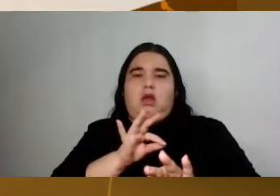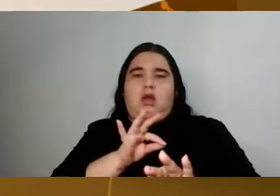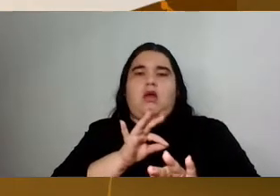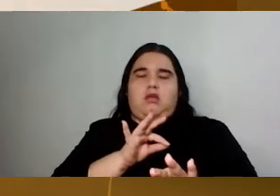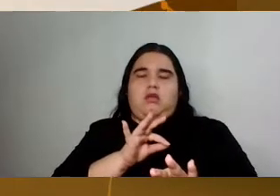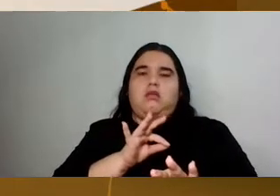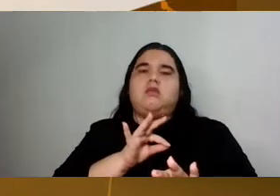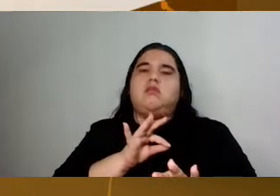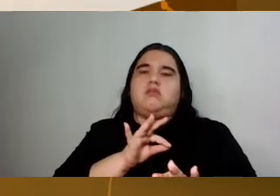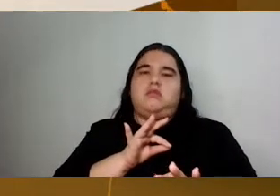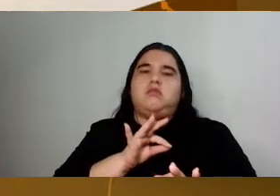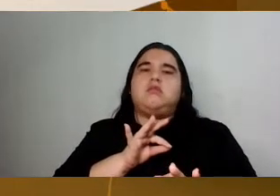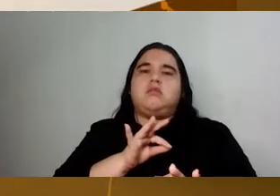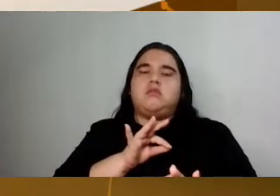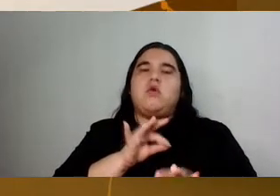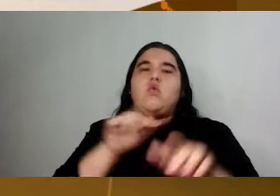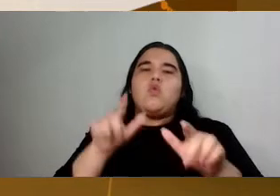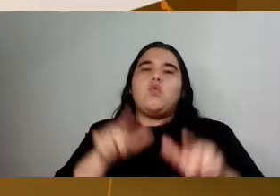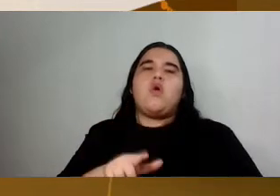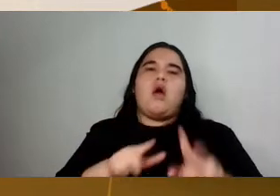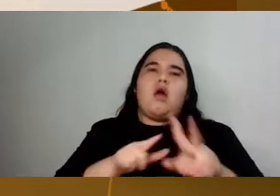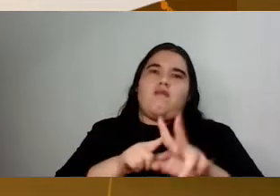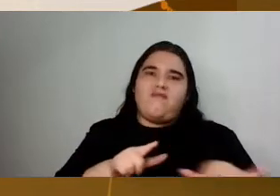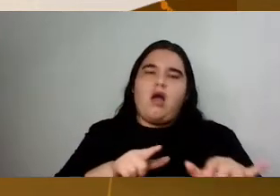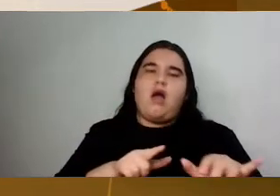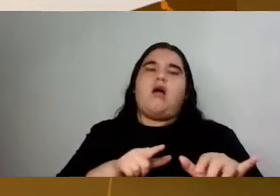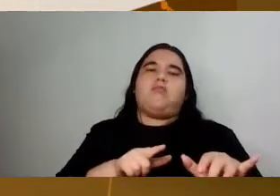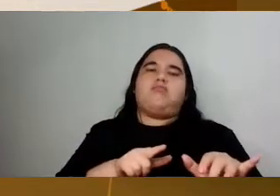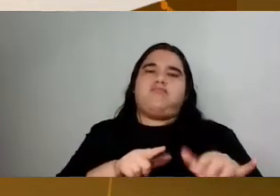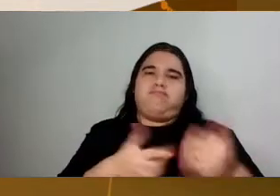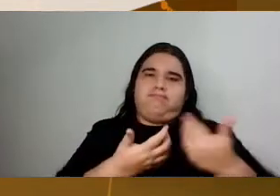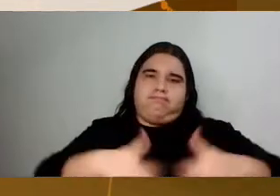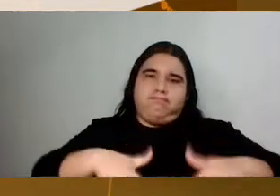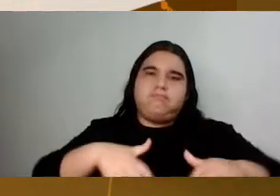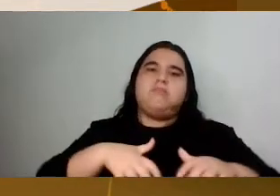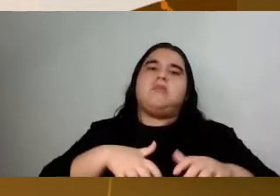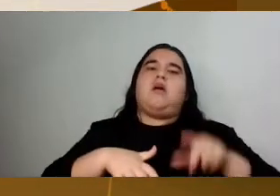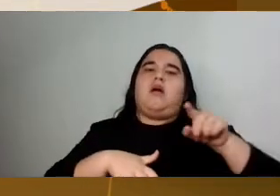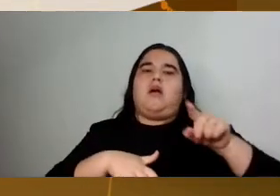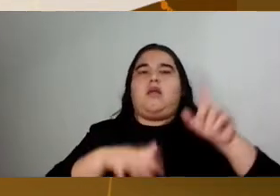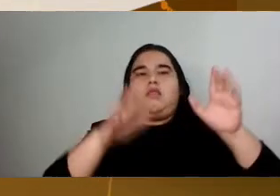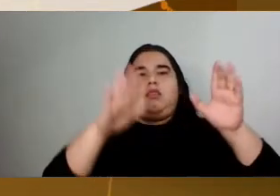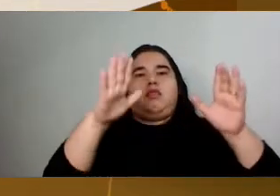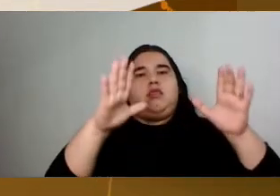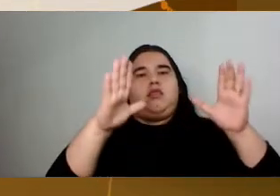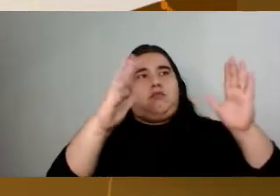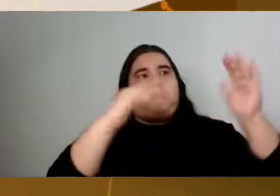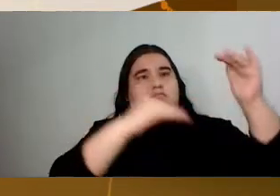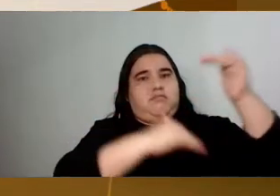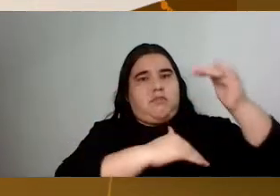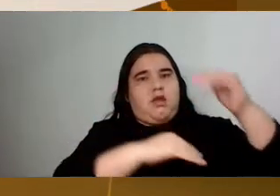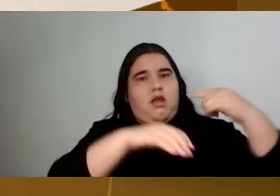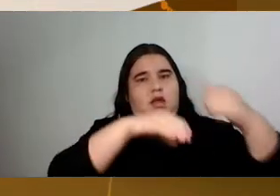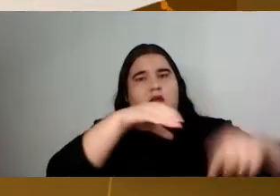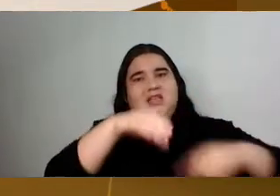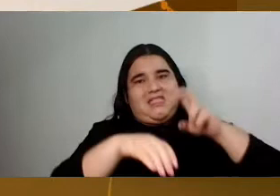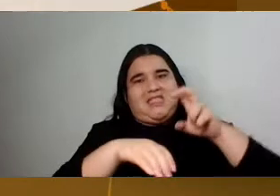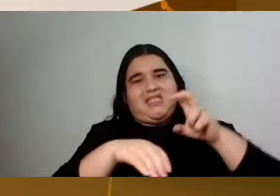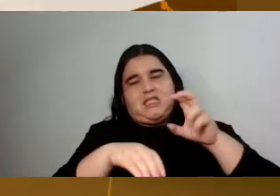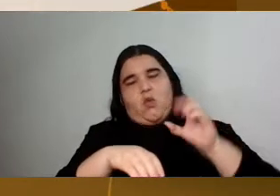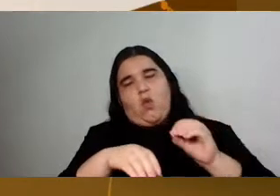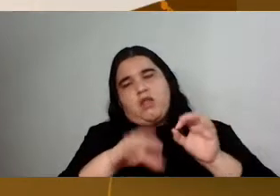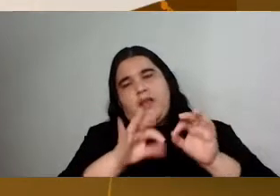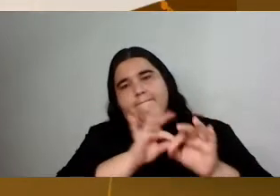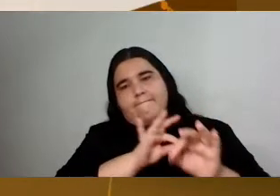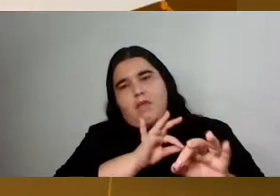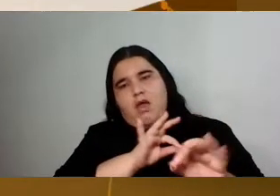da onde ela será aplicada, né? Então existem aqui um cabo de 50 metros, outro cabo de 50 metros, esse 50